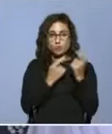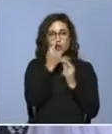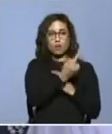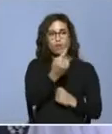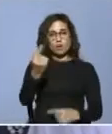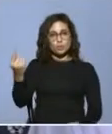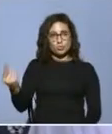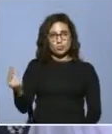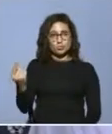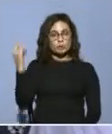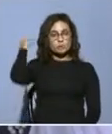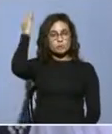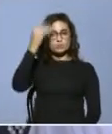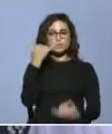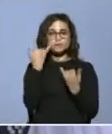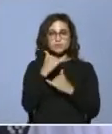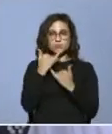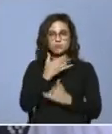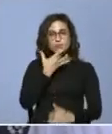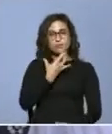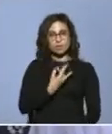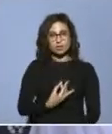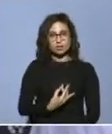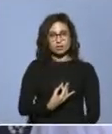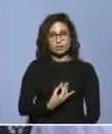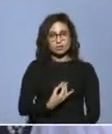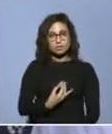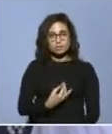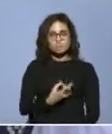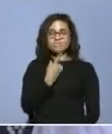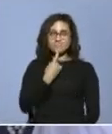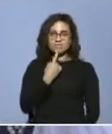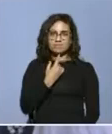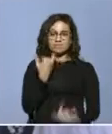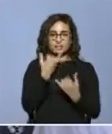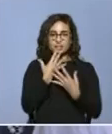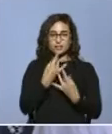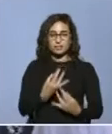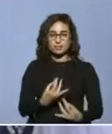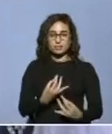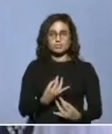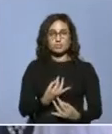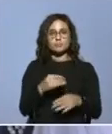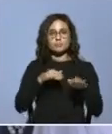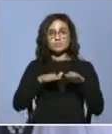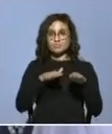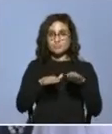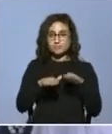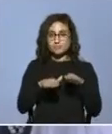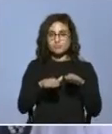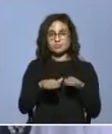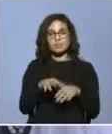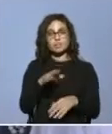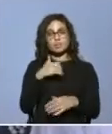um santo e feliz Natal. Merry Christmas, Santo Natale, Feliz